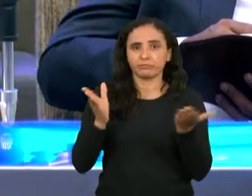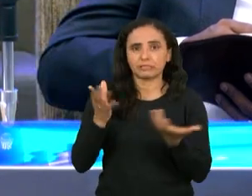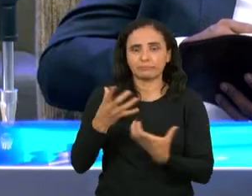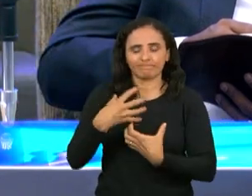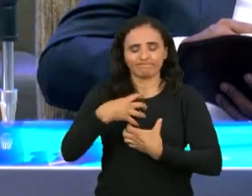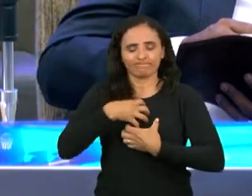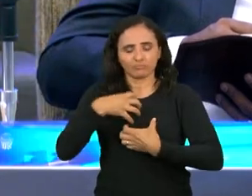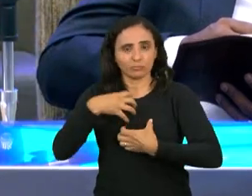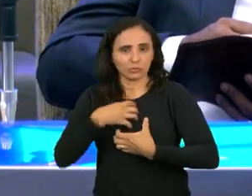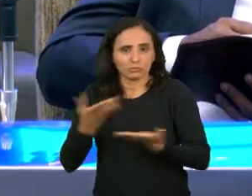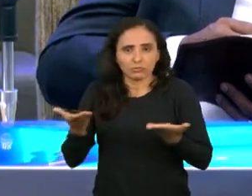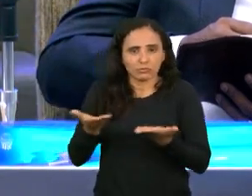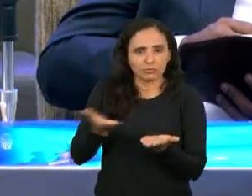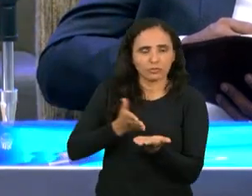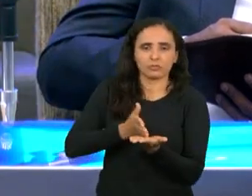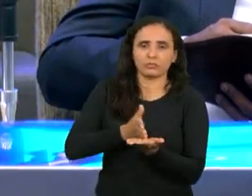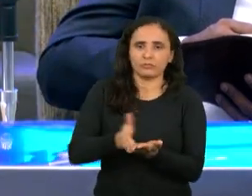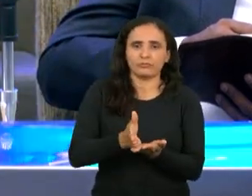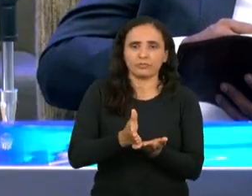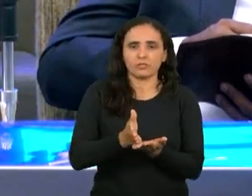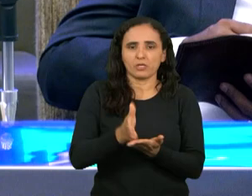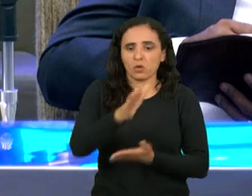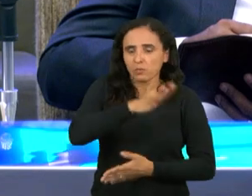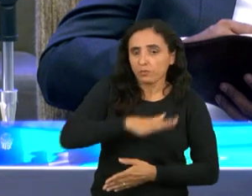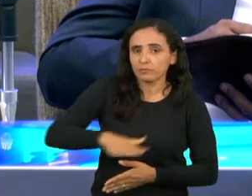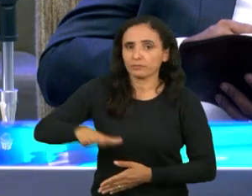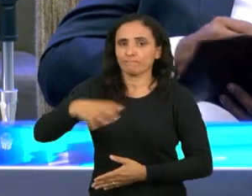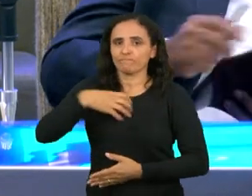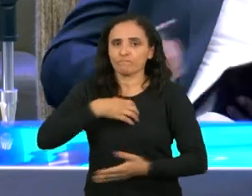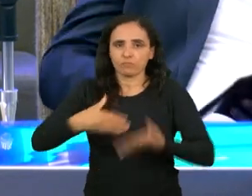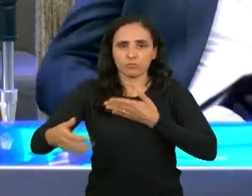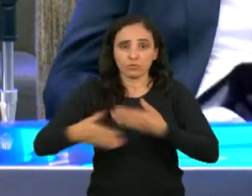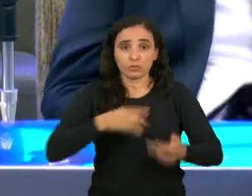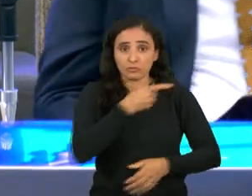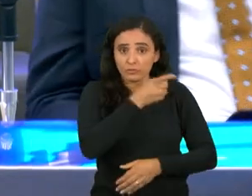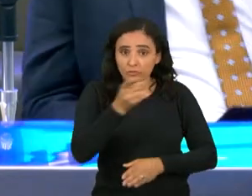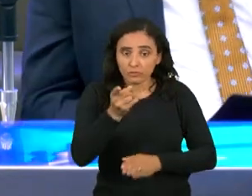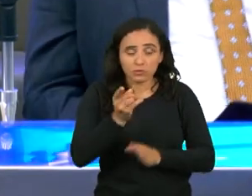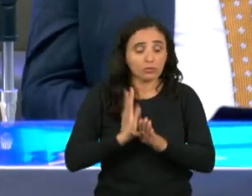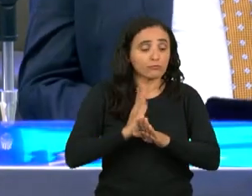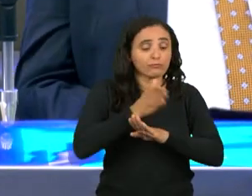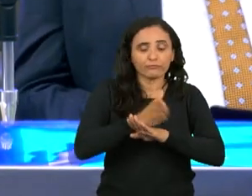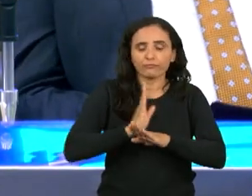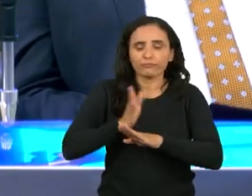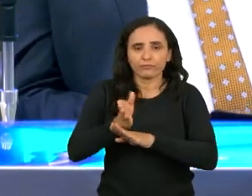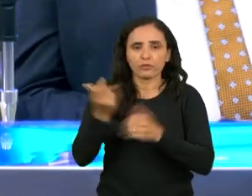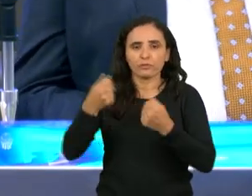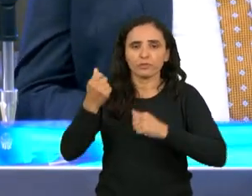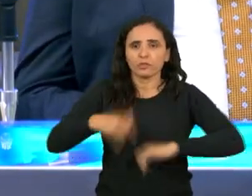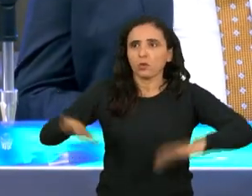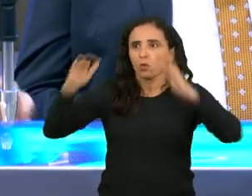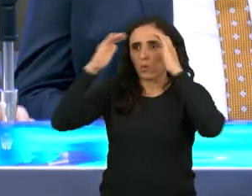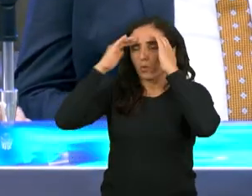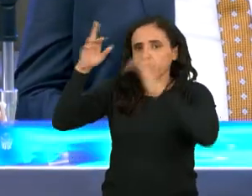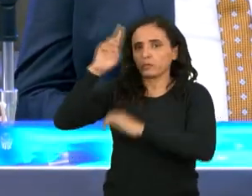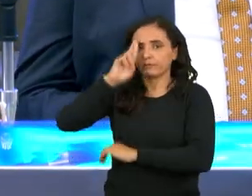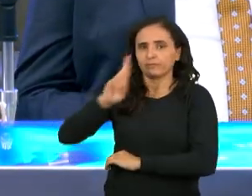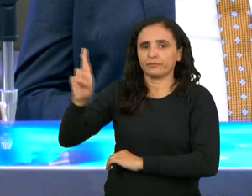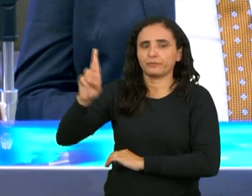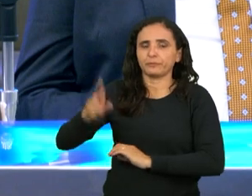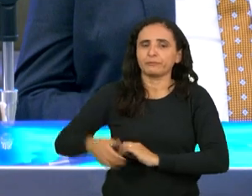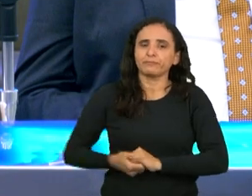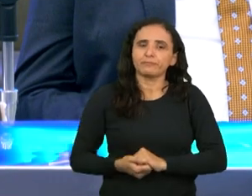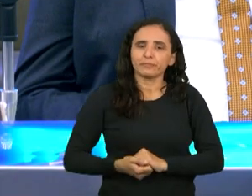pela corrupção desse sistema contaminado do mundo mas